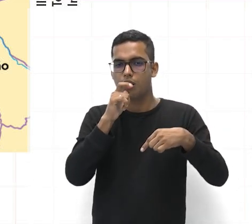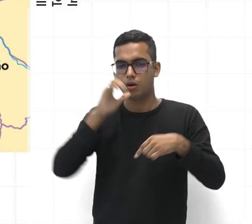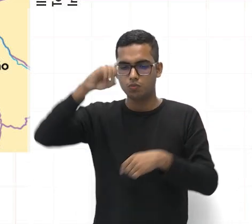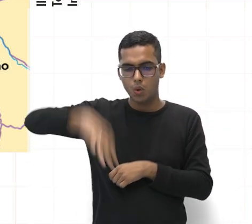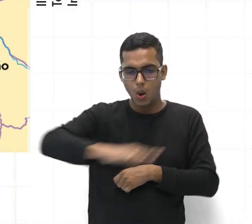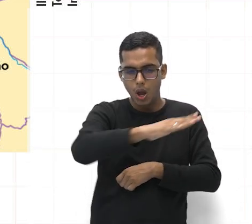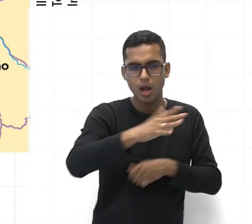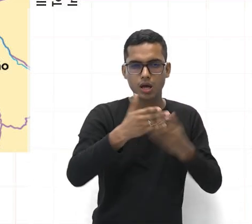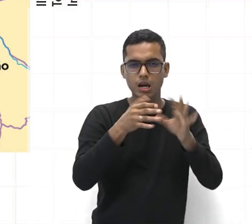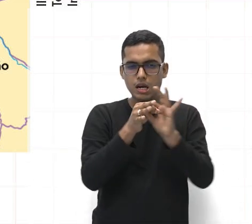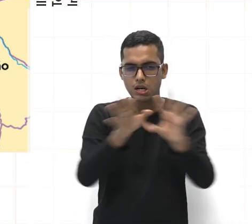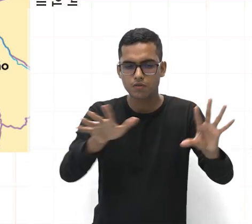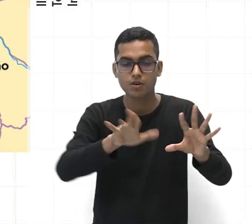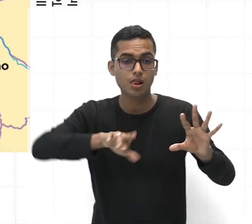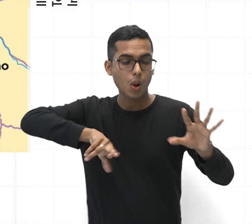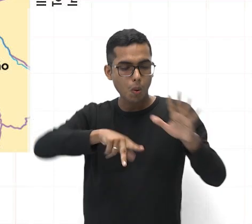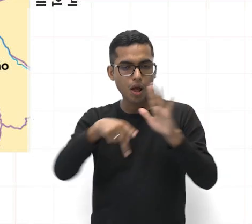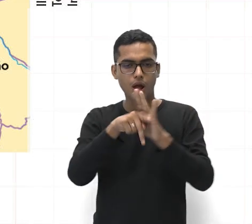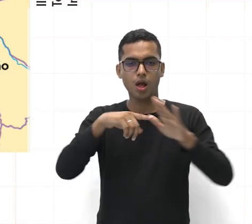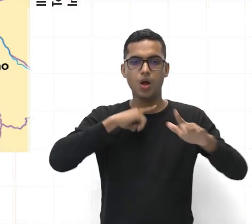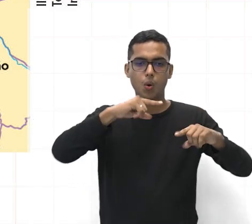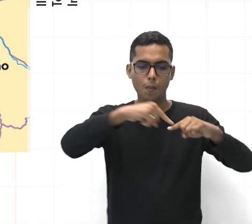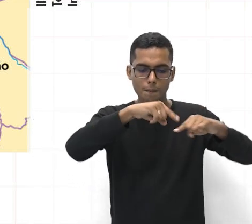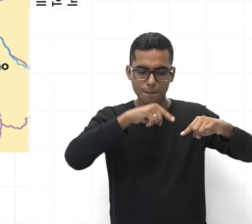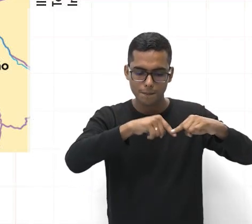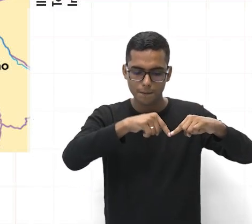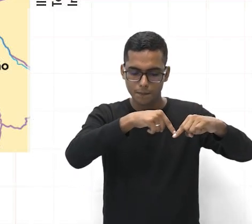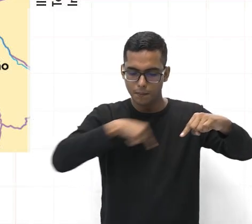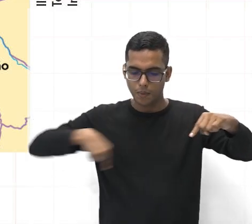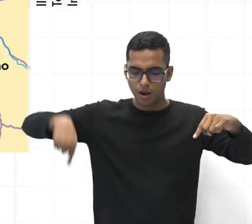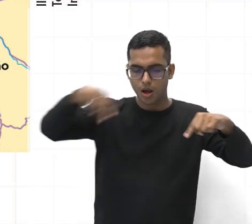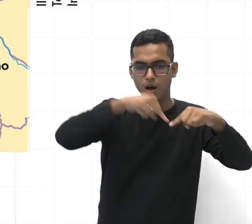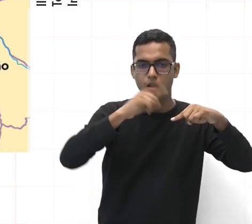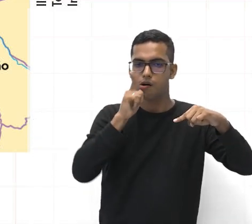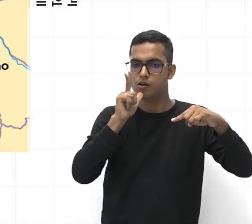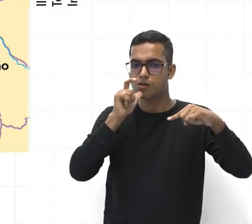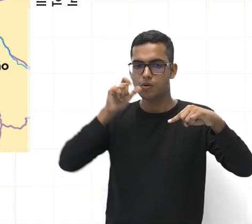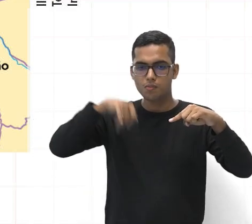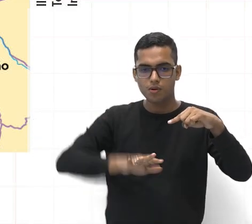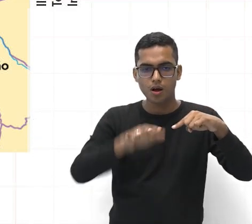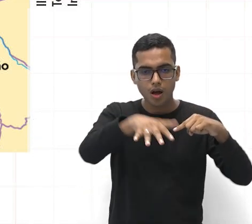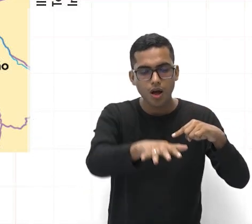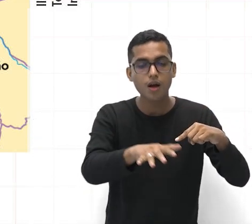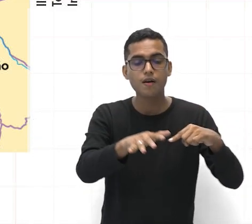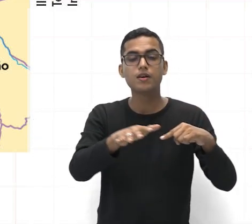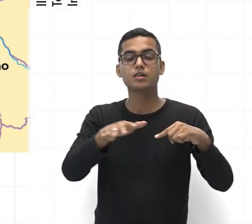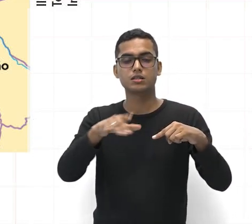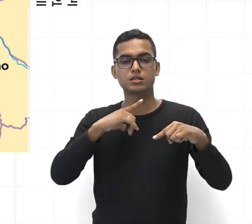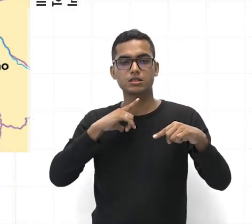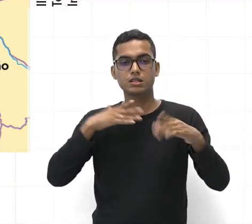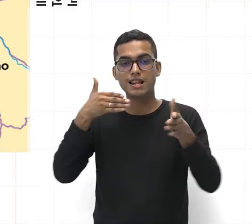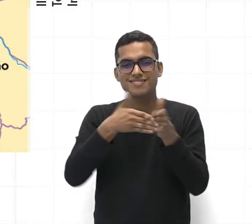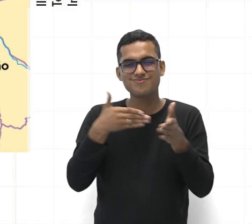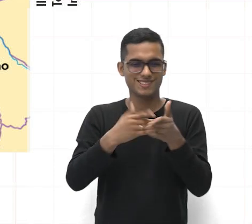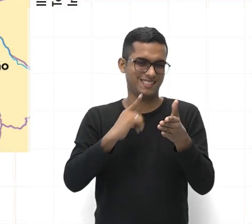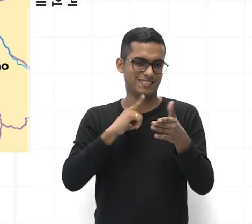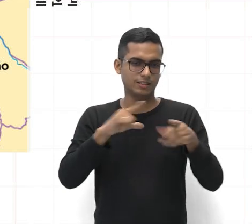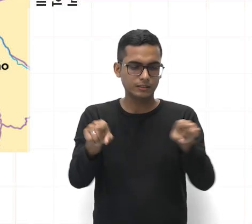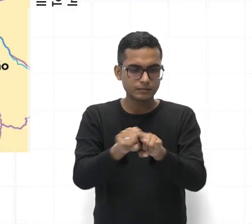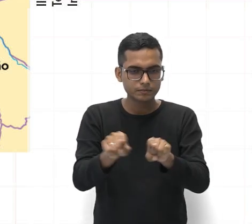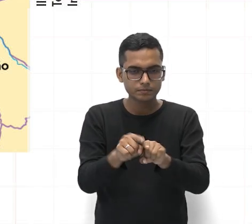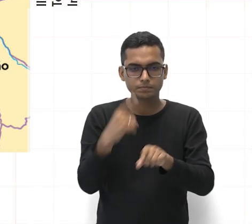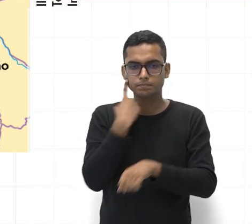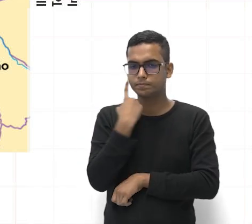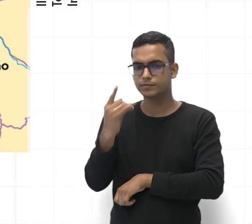nós temos como exemplo a bacia do rio Volga, né, onde nós temos aí esse rio desaguando no